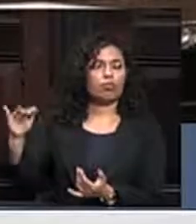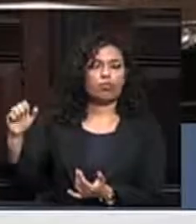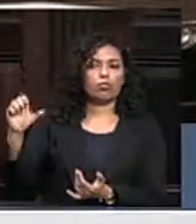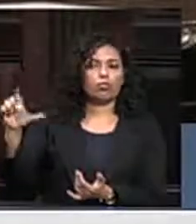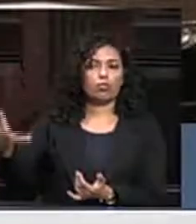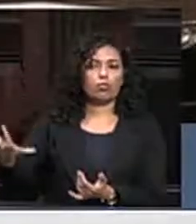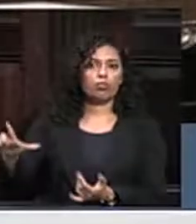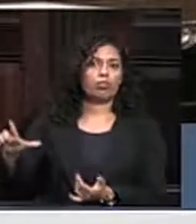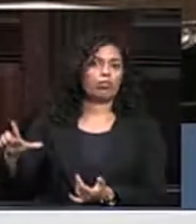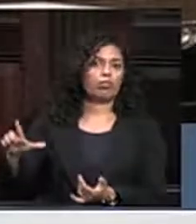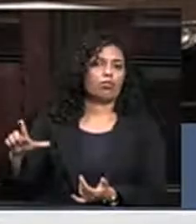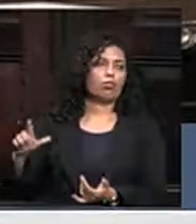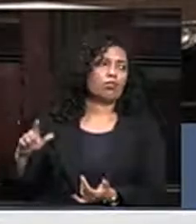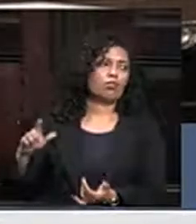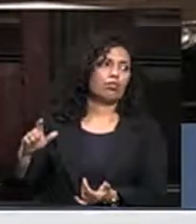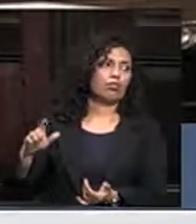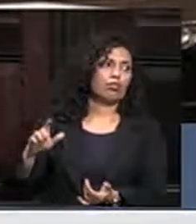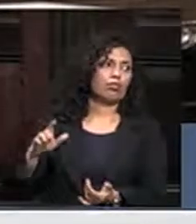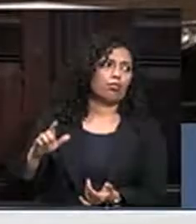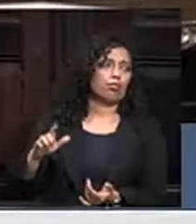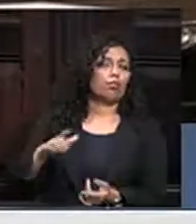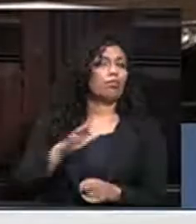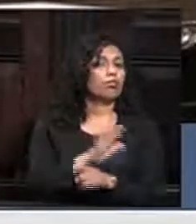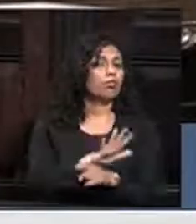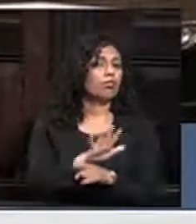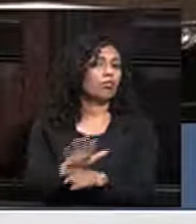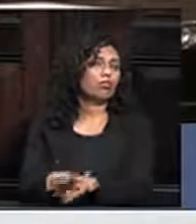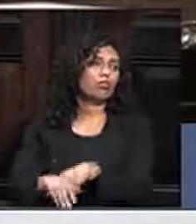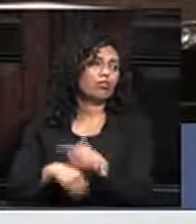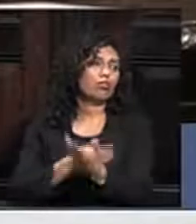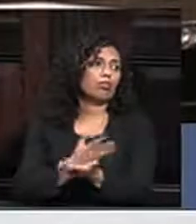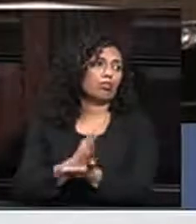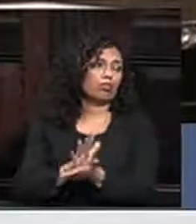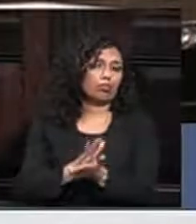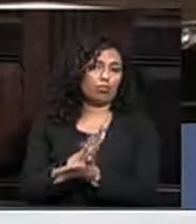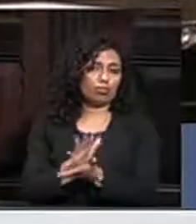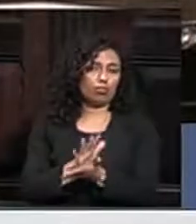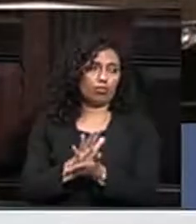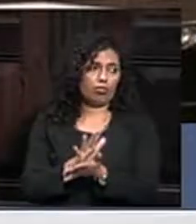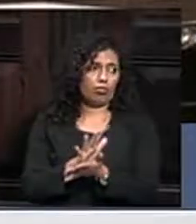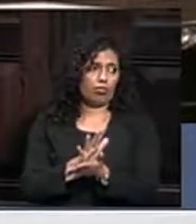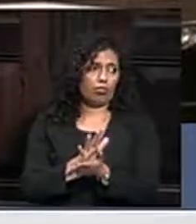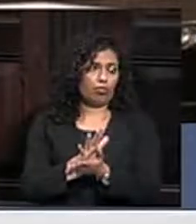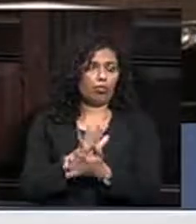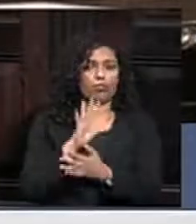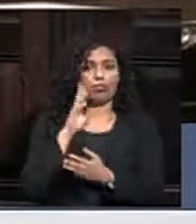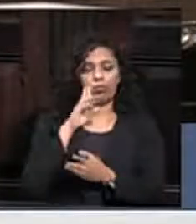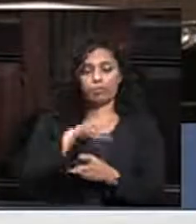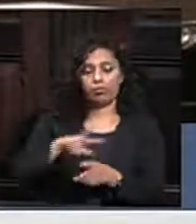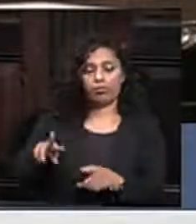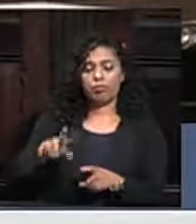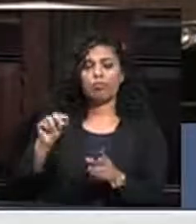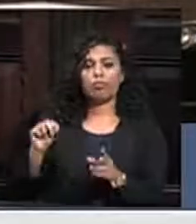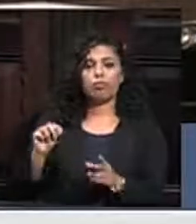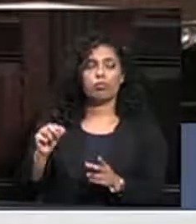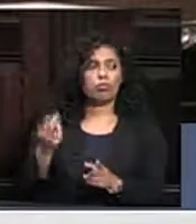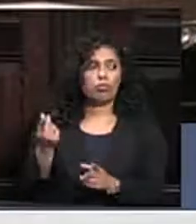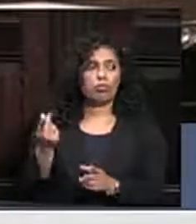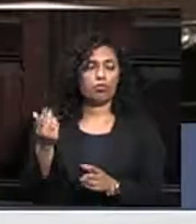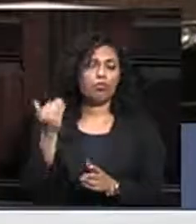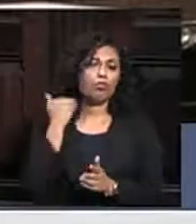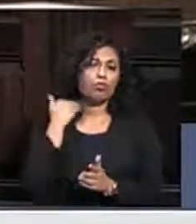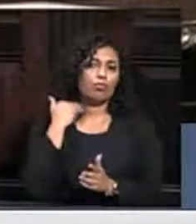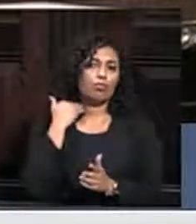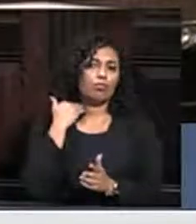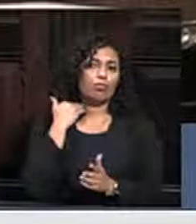grande teia que, entre outras coisas, acarretou a diminuição drástica da